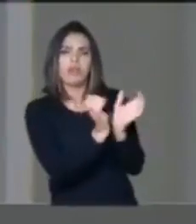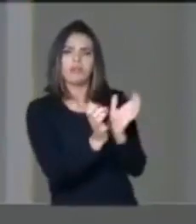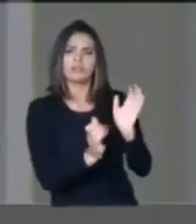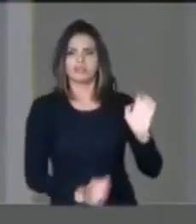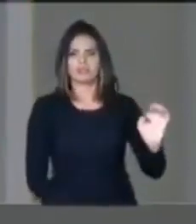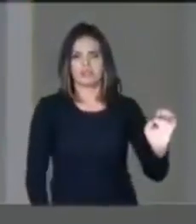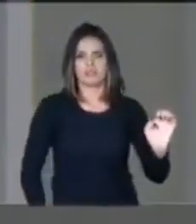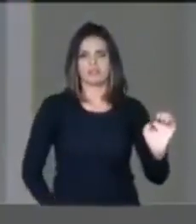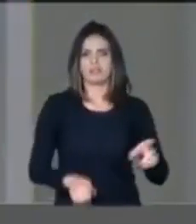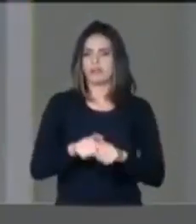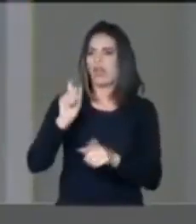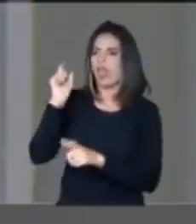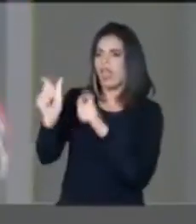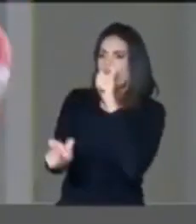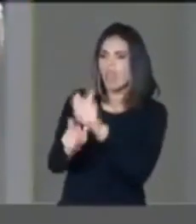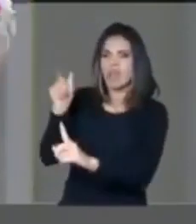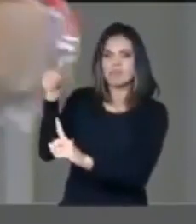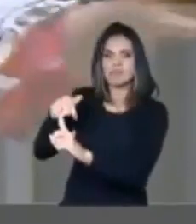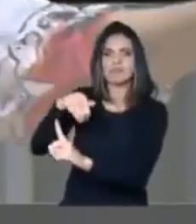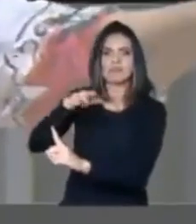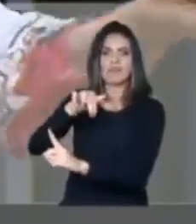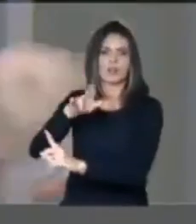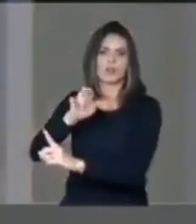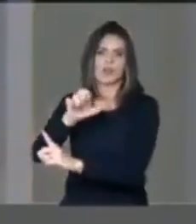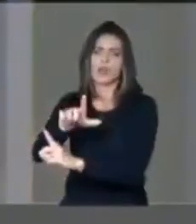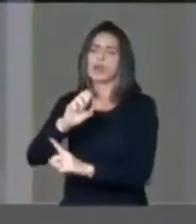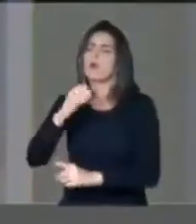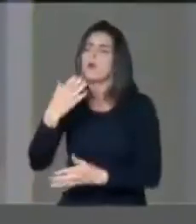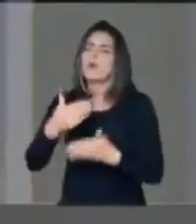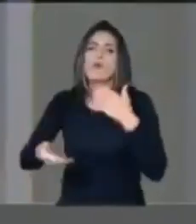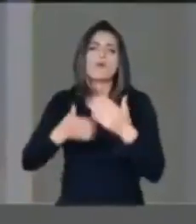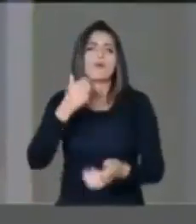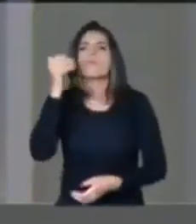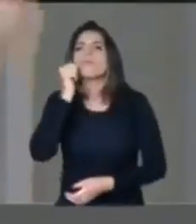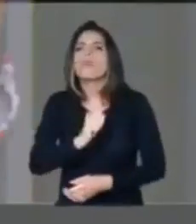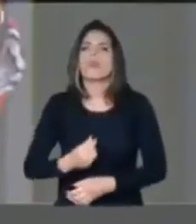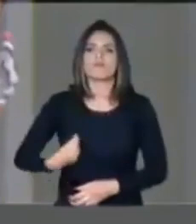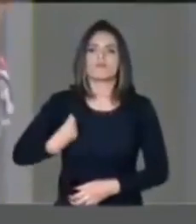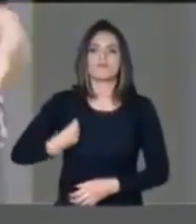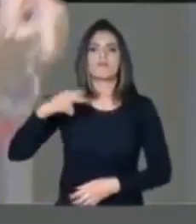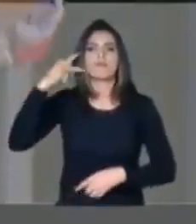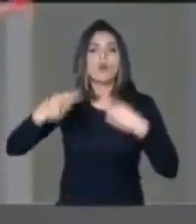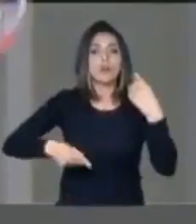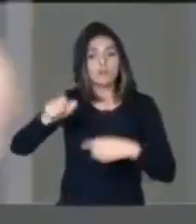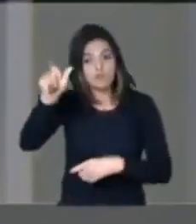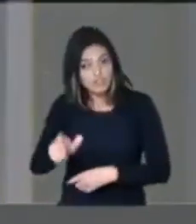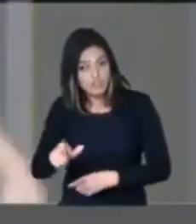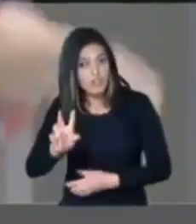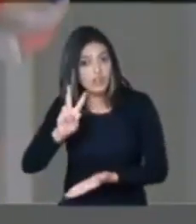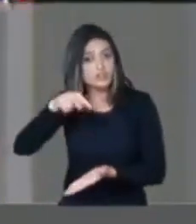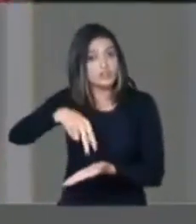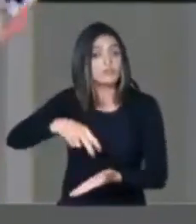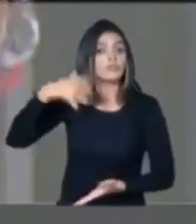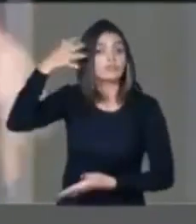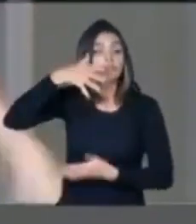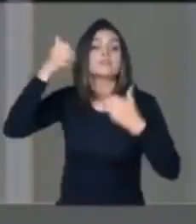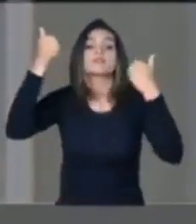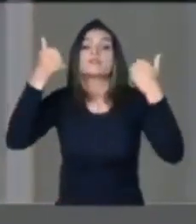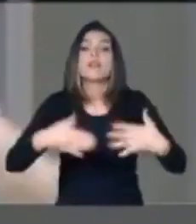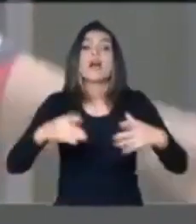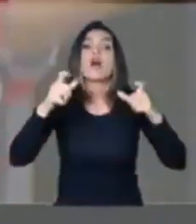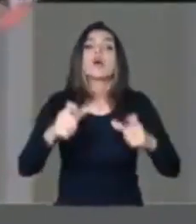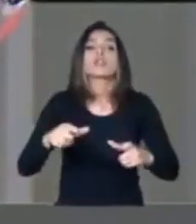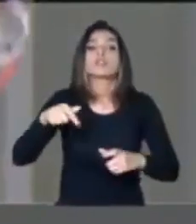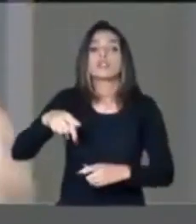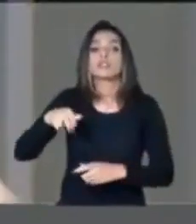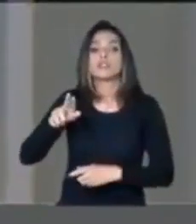mulher como a deputada Manuela ou qualquer mulher que esteja na política brasileira. Suba a tribuna para explicar onde está o